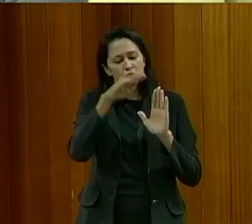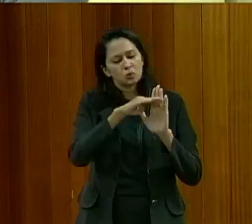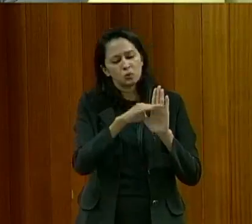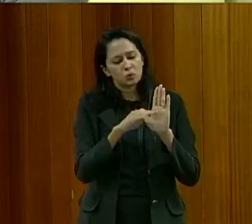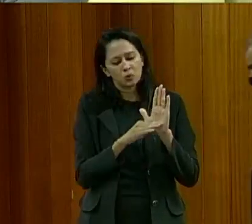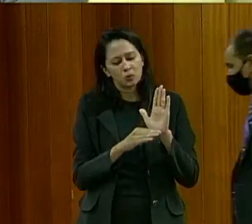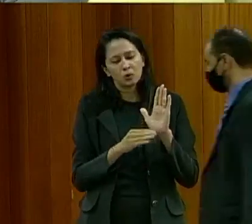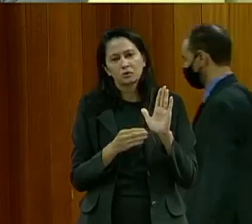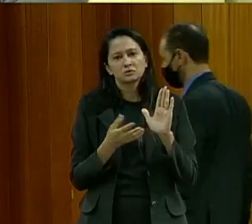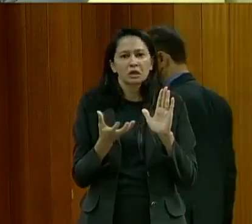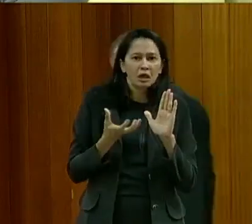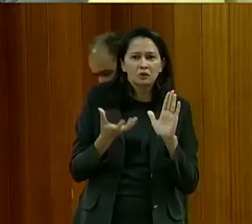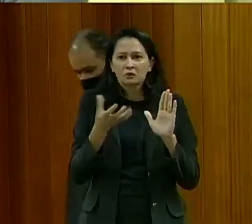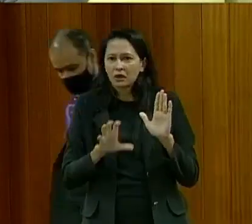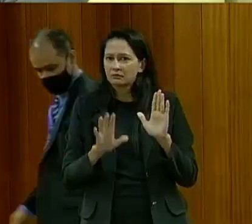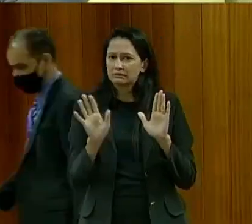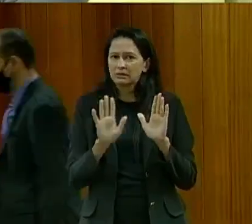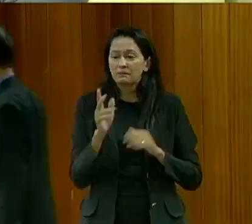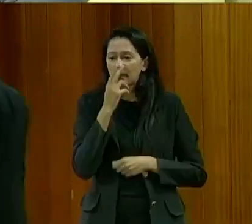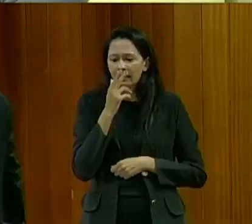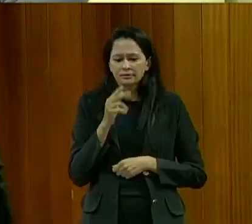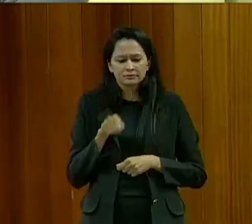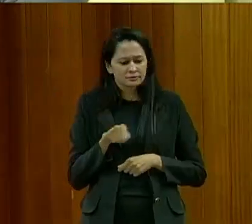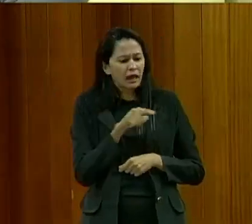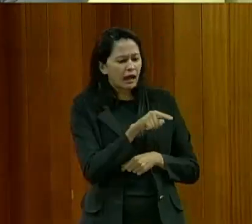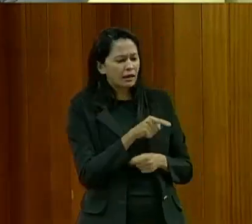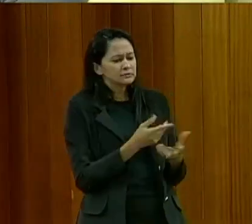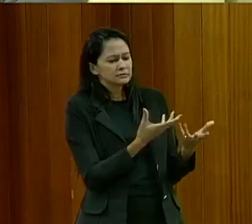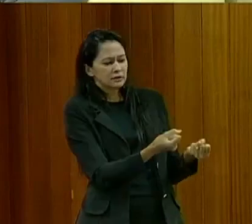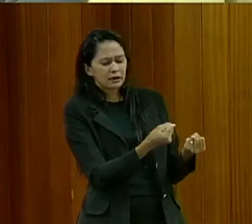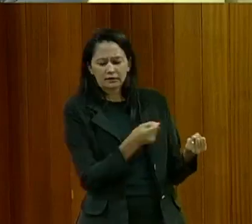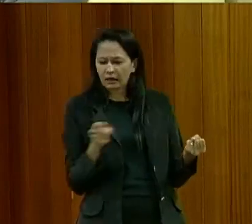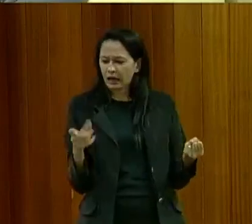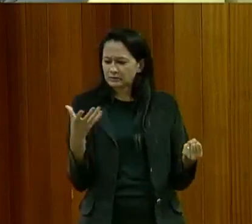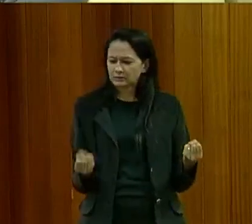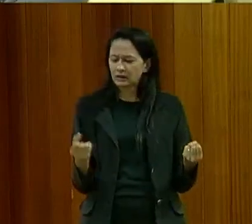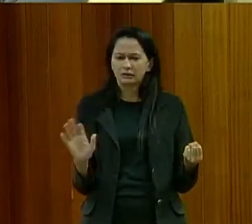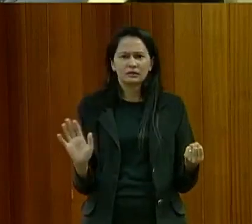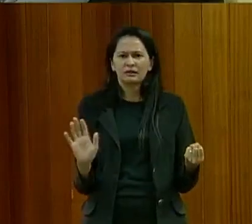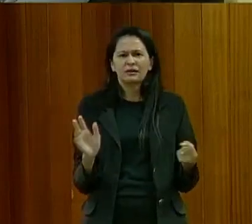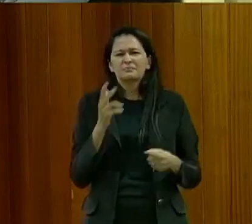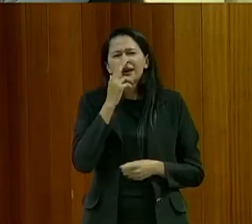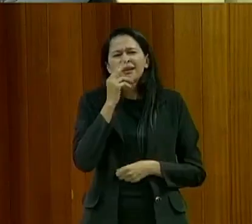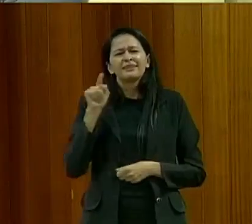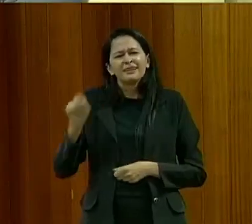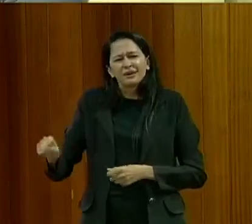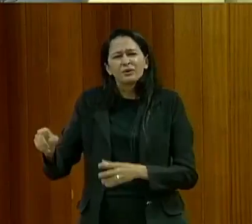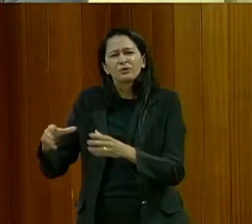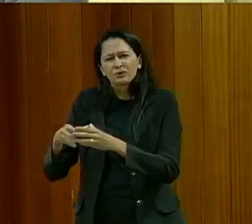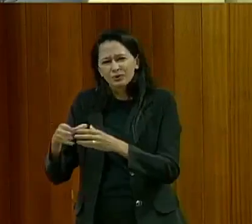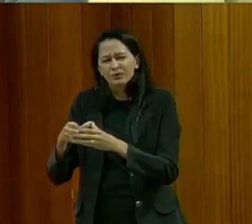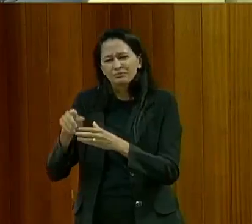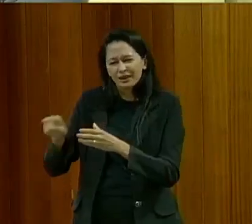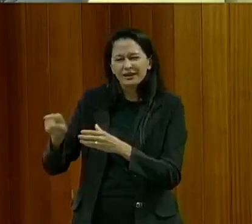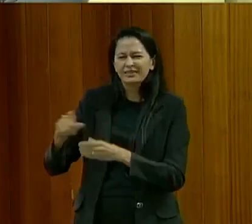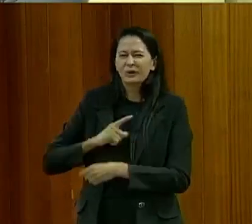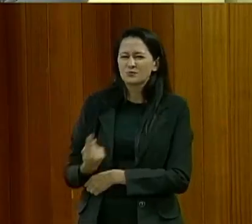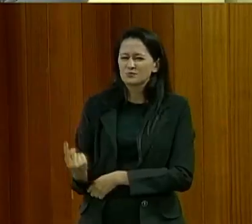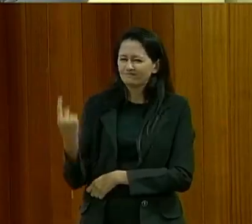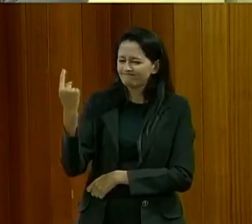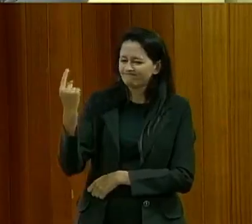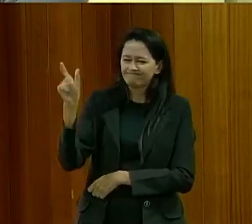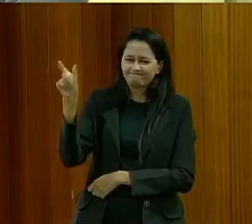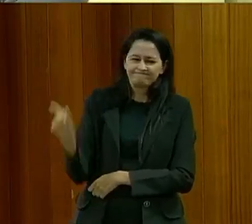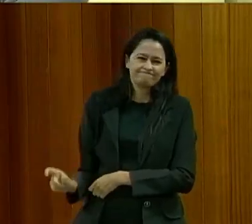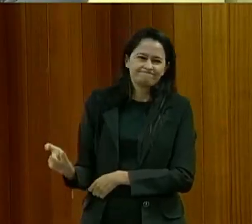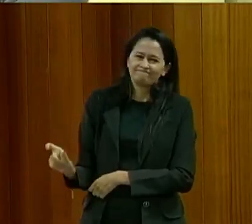Rubio. Então, é dois pesos e duas medidas. Esse povo lá da Castelo Branco, esse tem um negócio aqui nessa Câmara, tem um infeliz de lá que vive